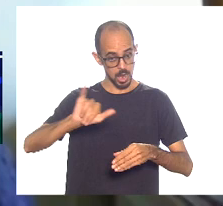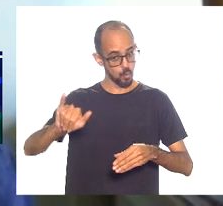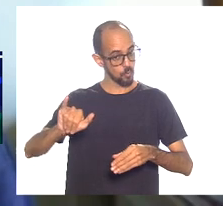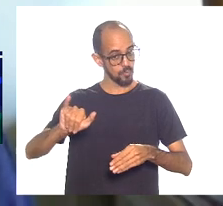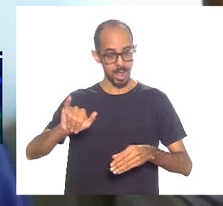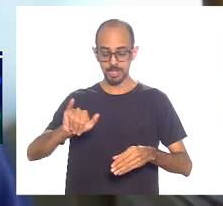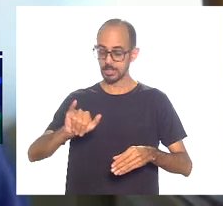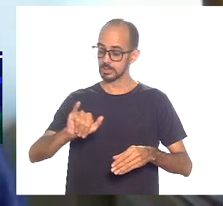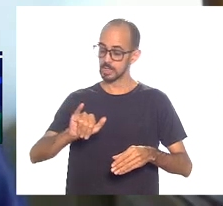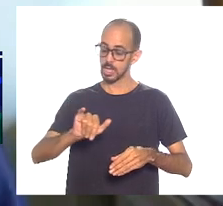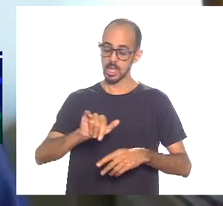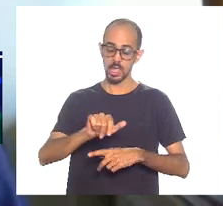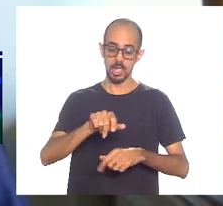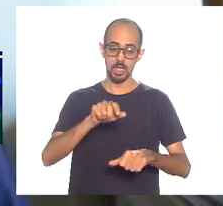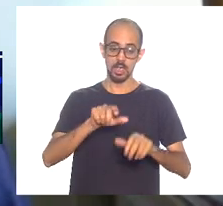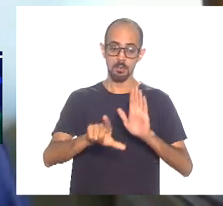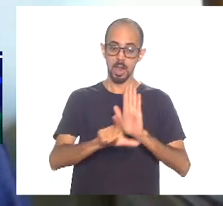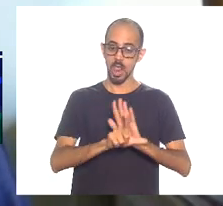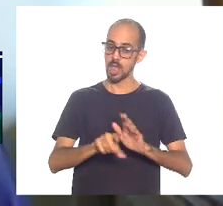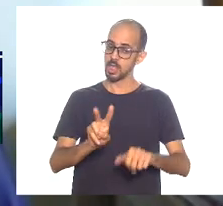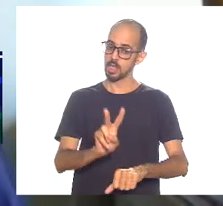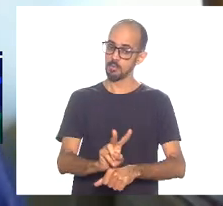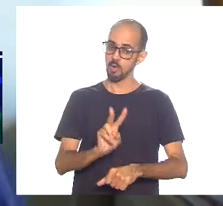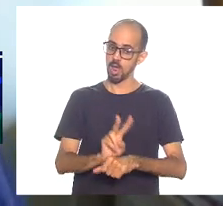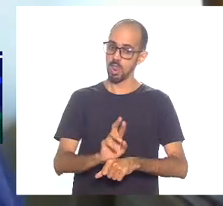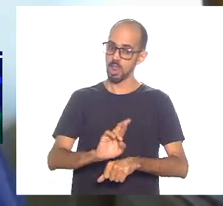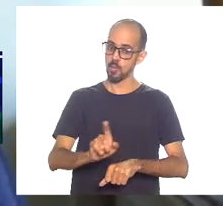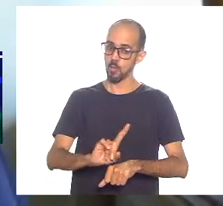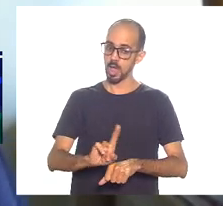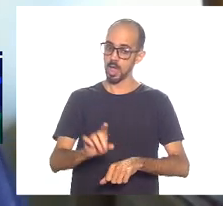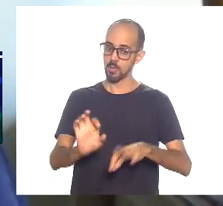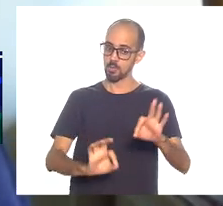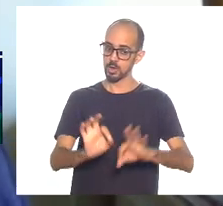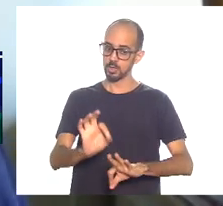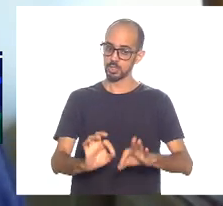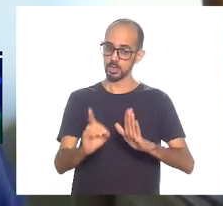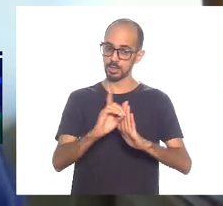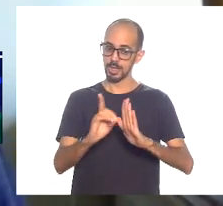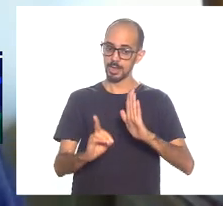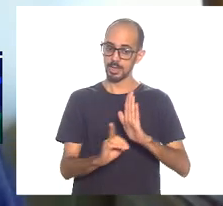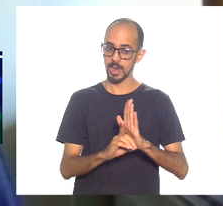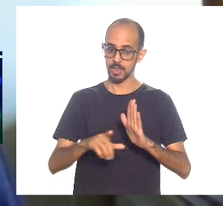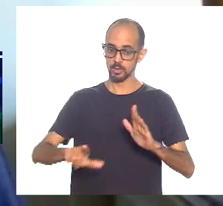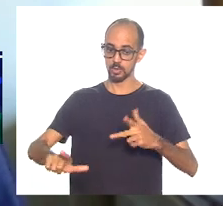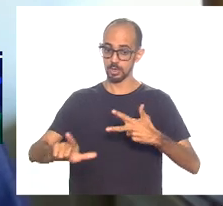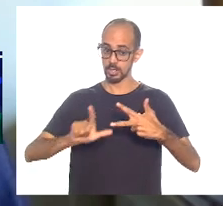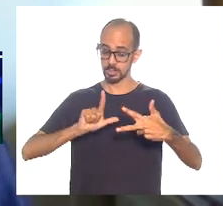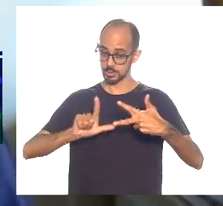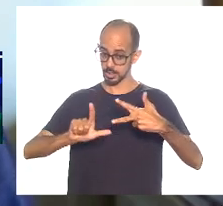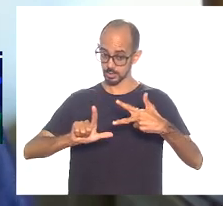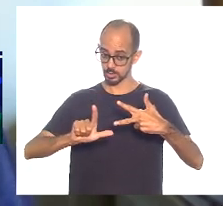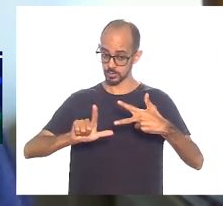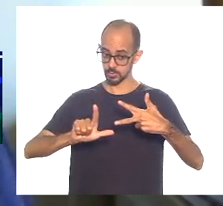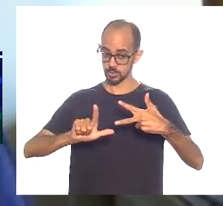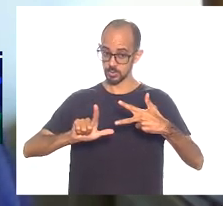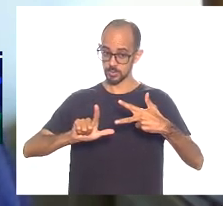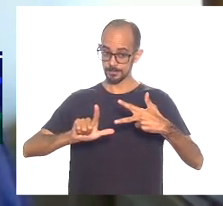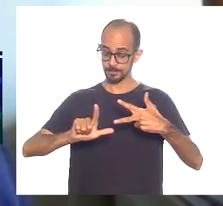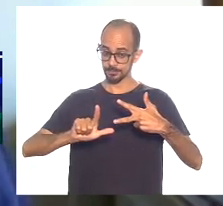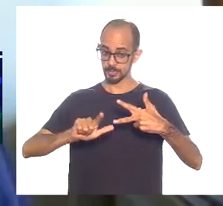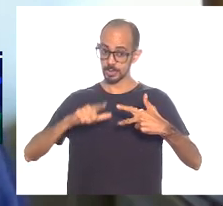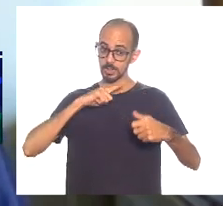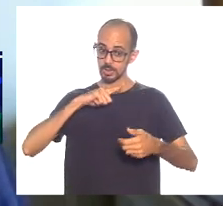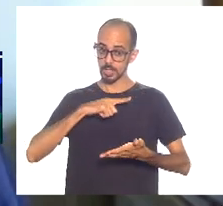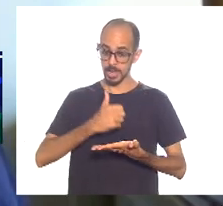Linares é um projeto de decreto legislativo respaldado o risco